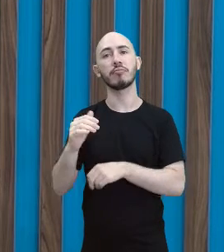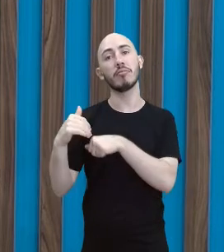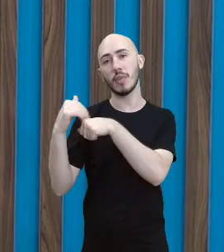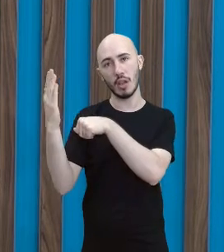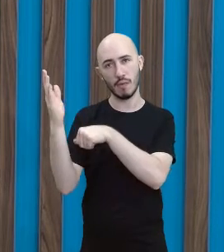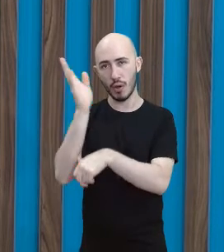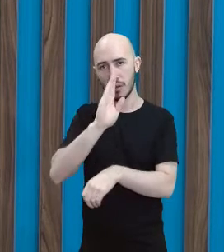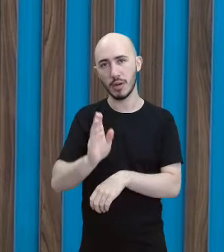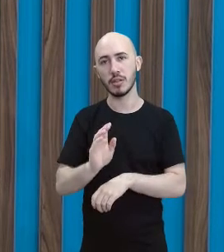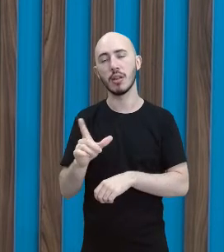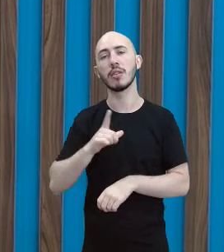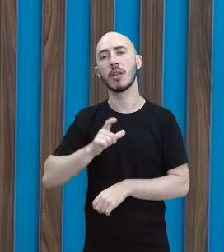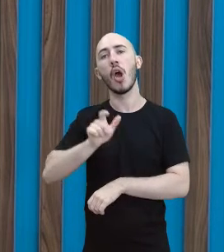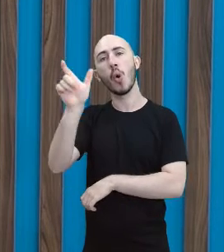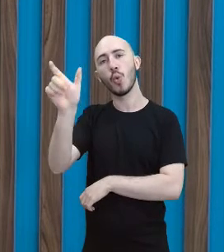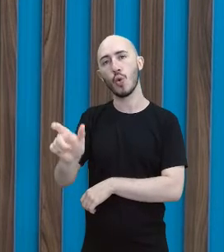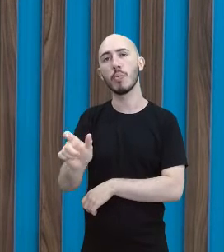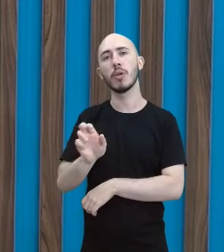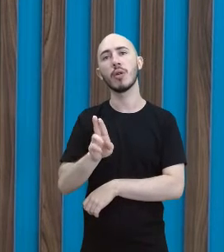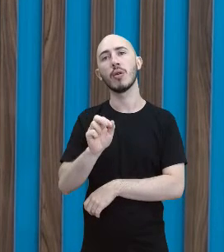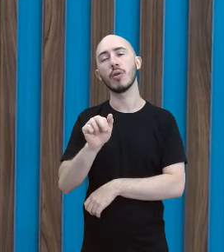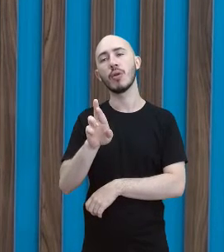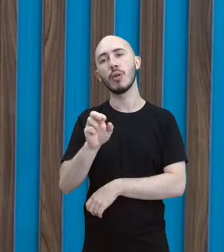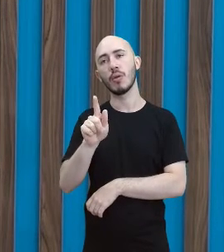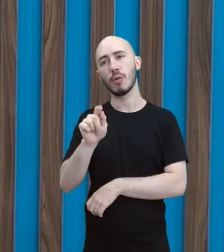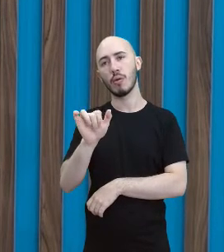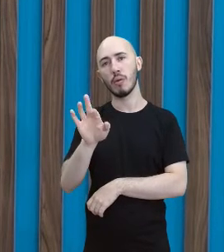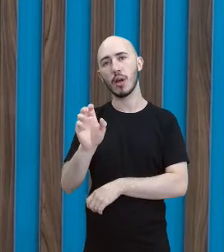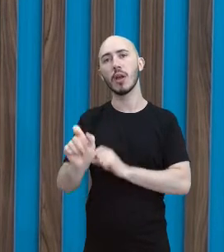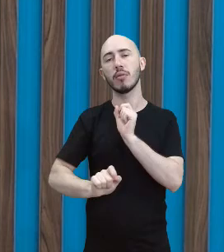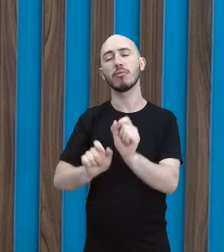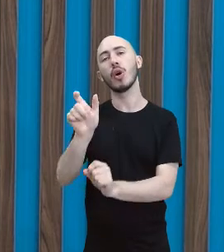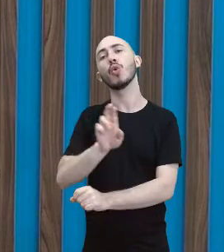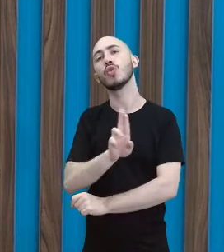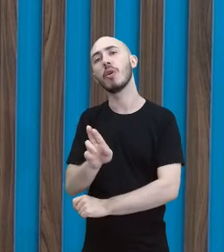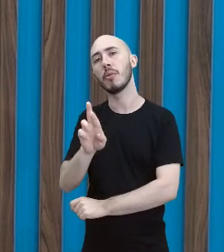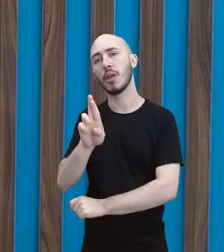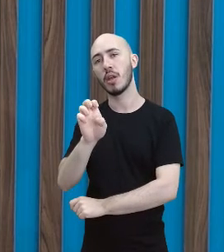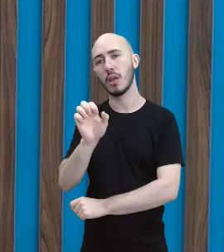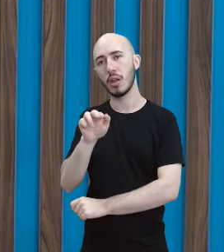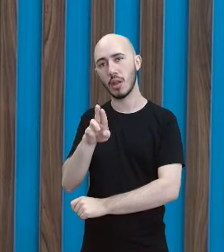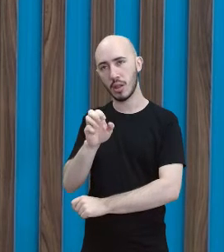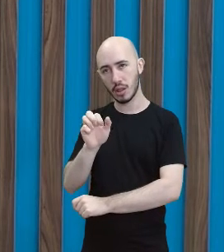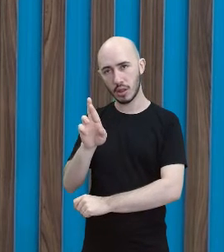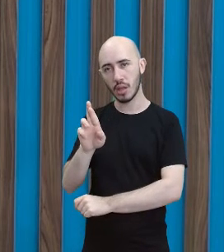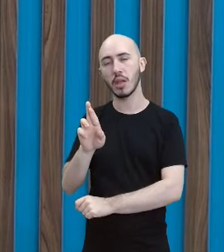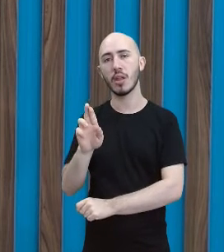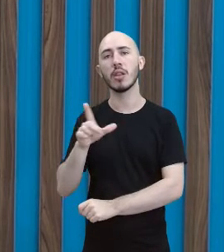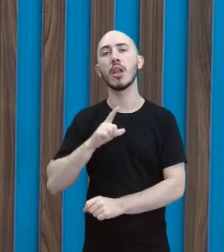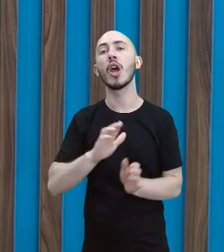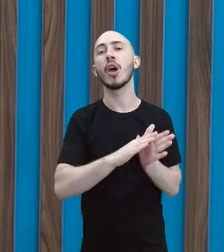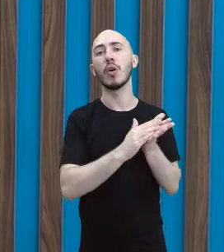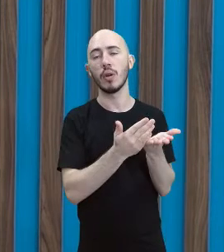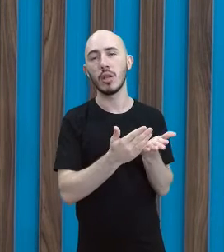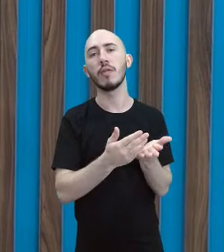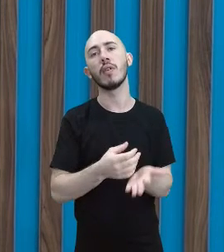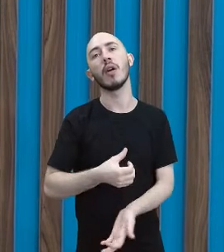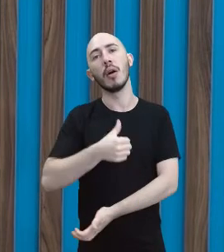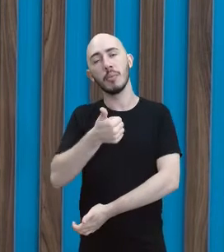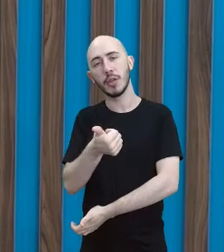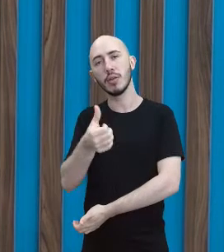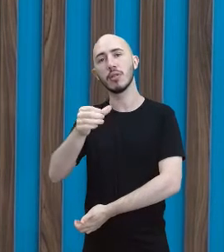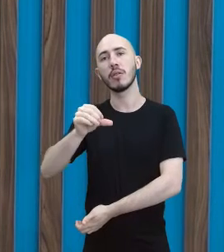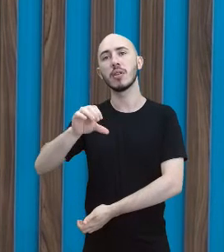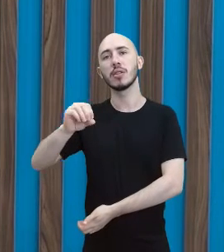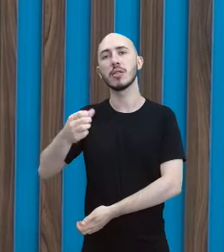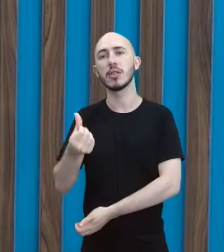uruguaio chamado René Armand Dreyfus. Ele tem um livro bem interessante, né, 1964, A Conquista